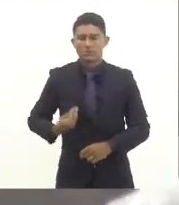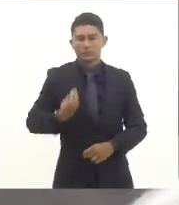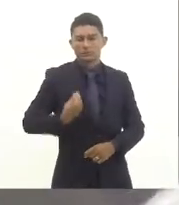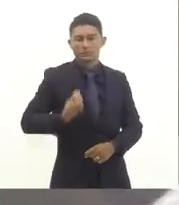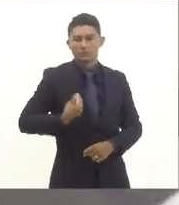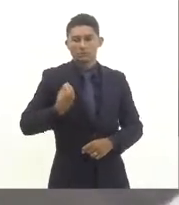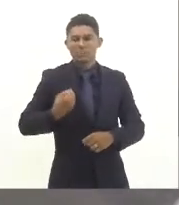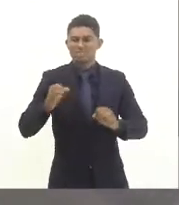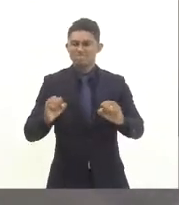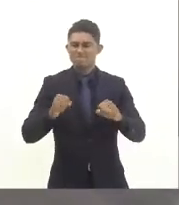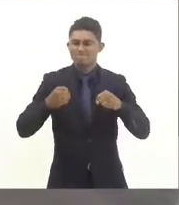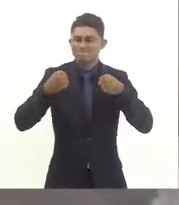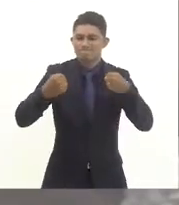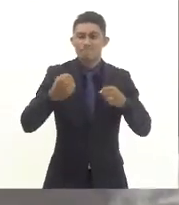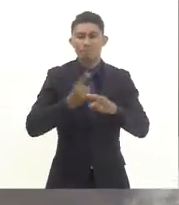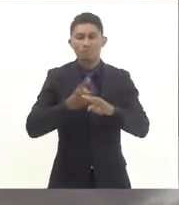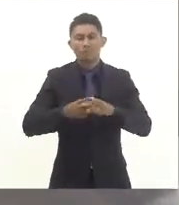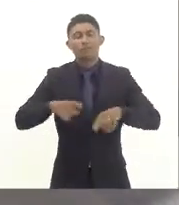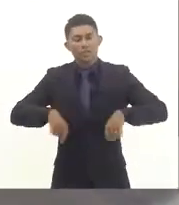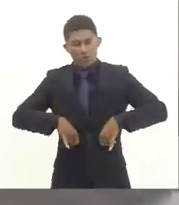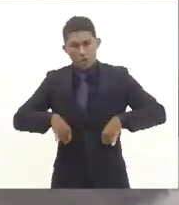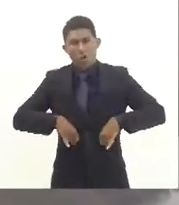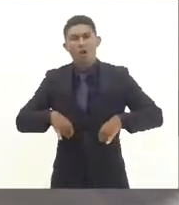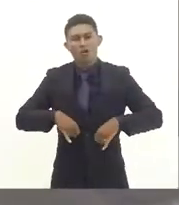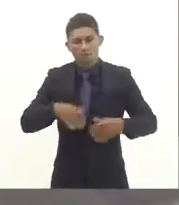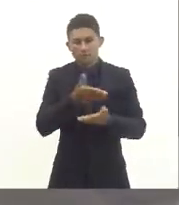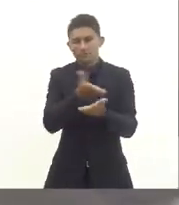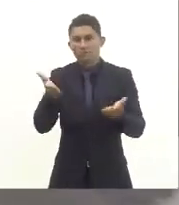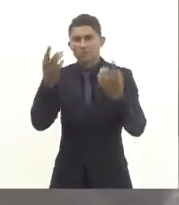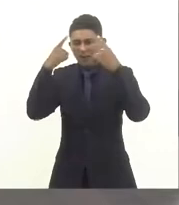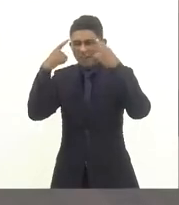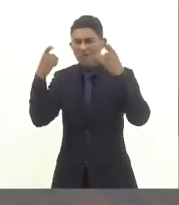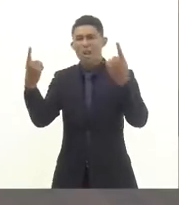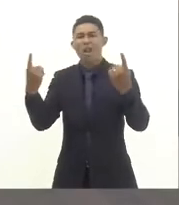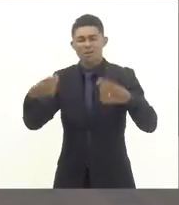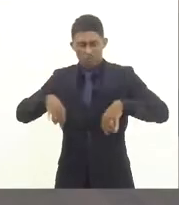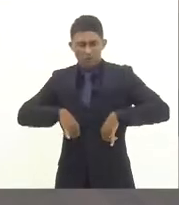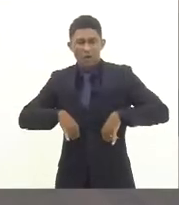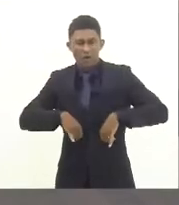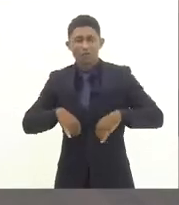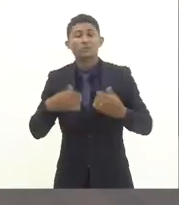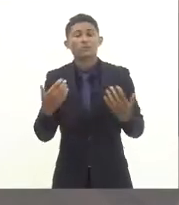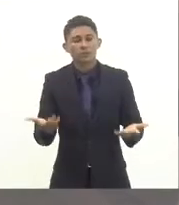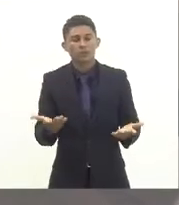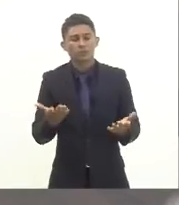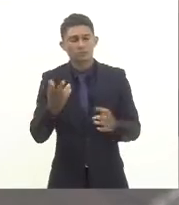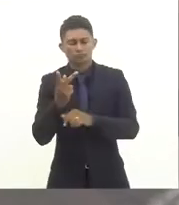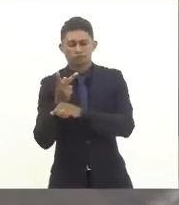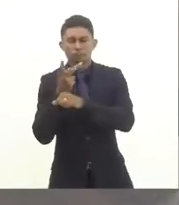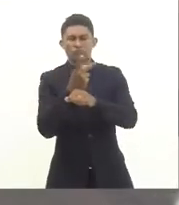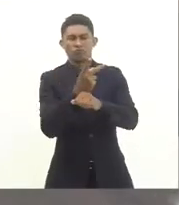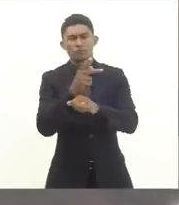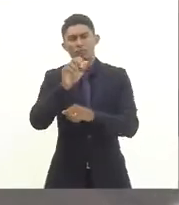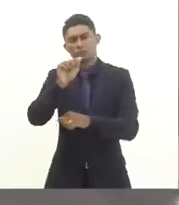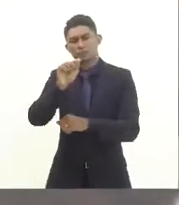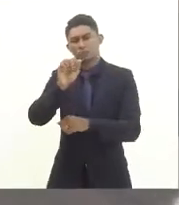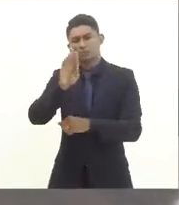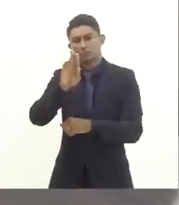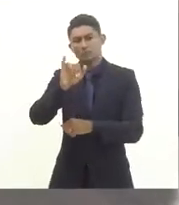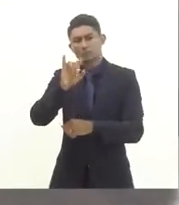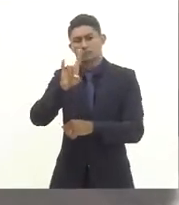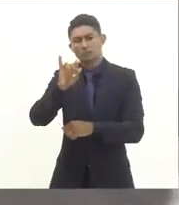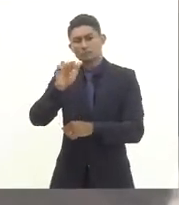mediante a violência sofrida nesse espaço tão Celebrar e essa honraria o prêmio Abdias